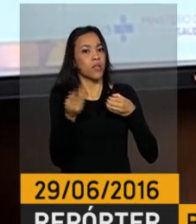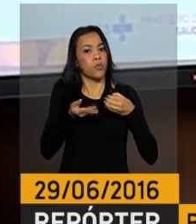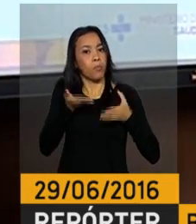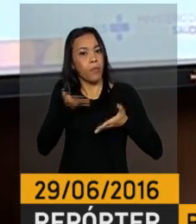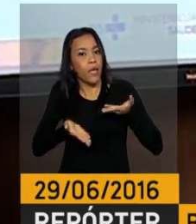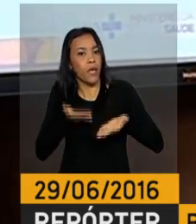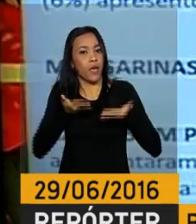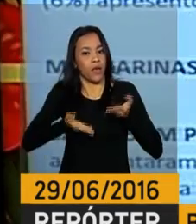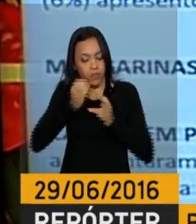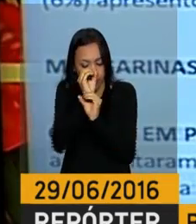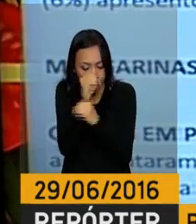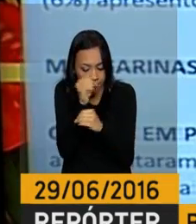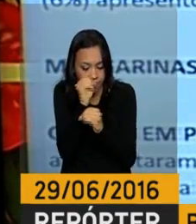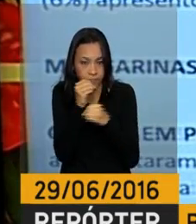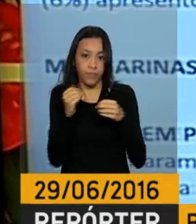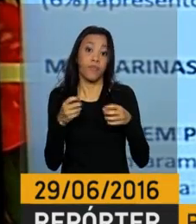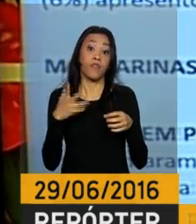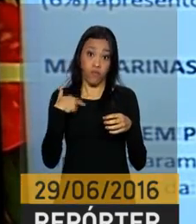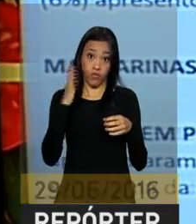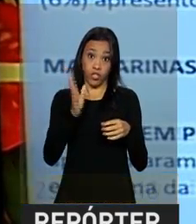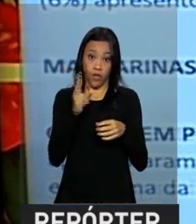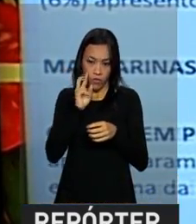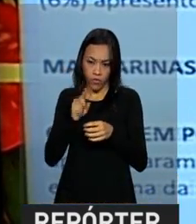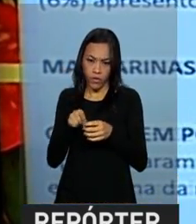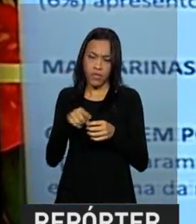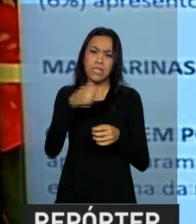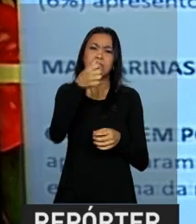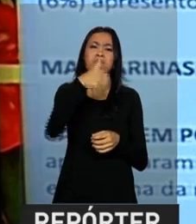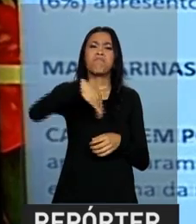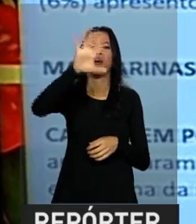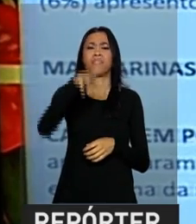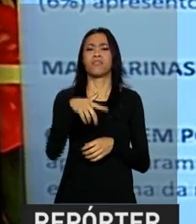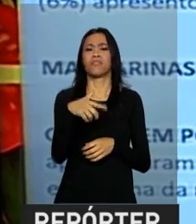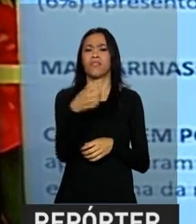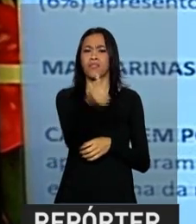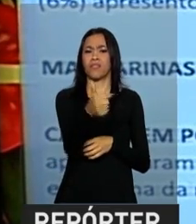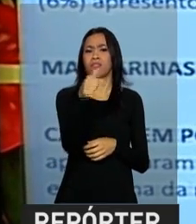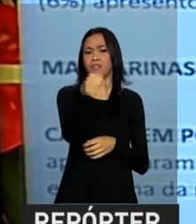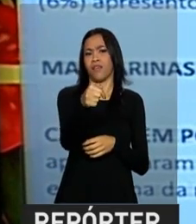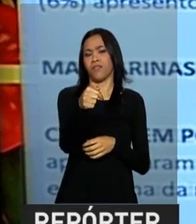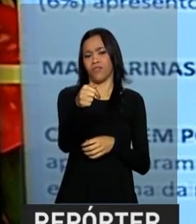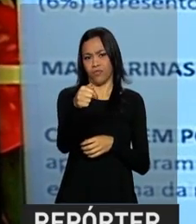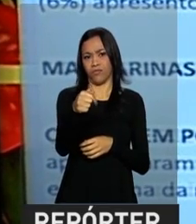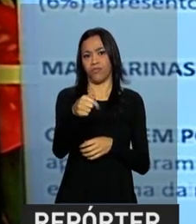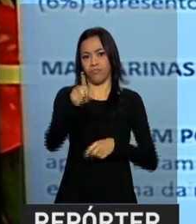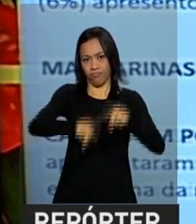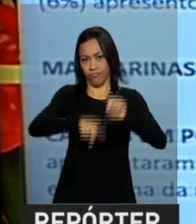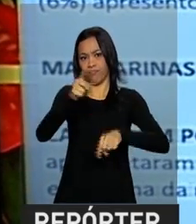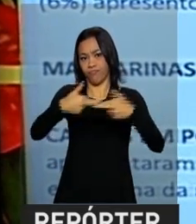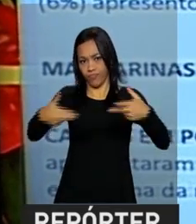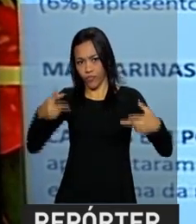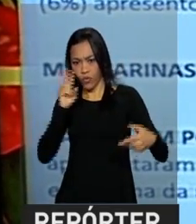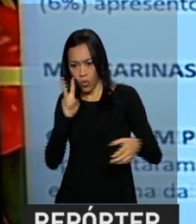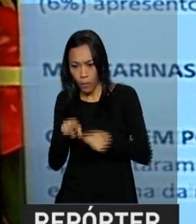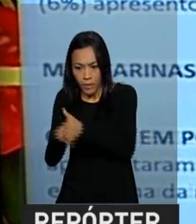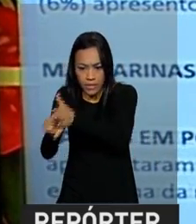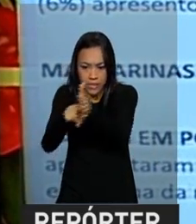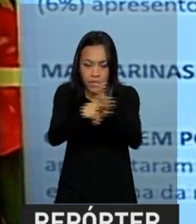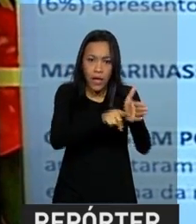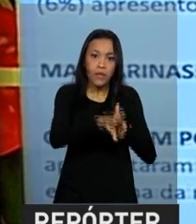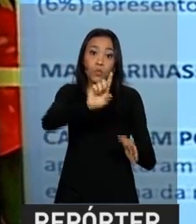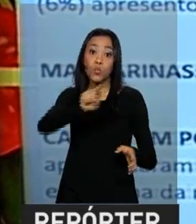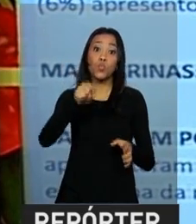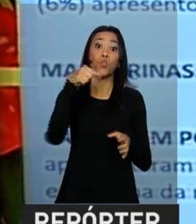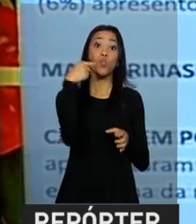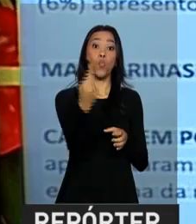foram analisados 67 produtos mais consumidos qua os resultados em relação aos cereais matinais apenas uma